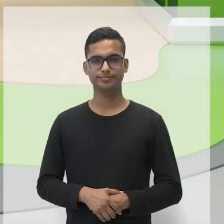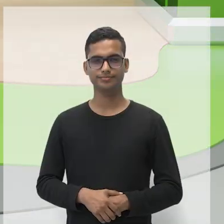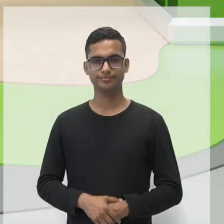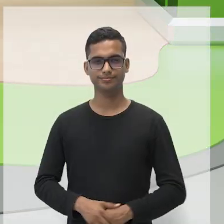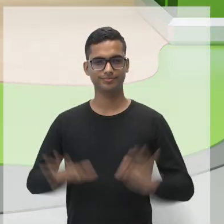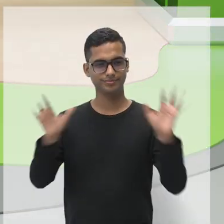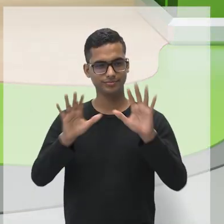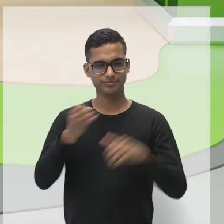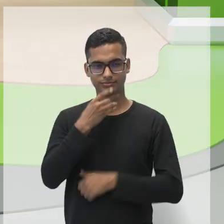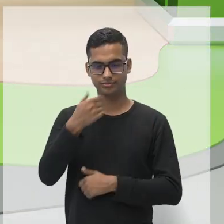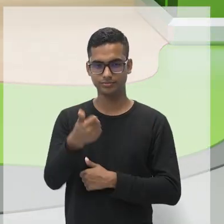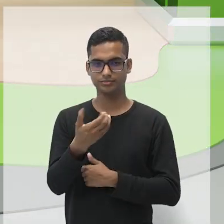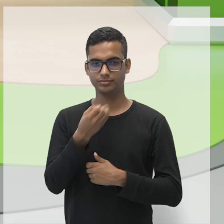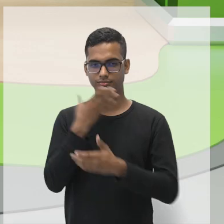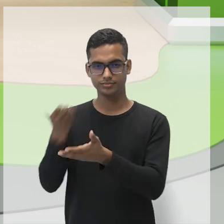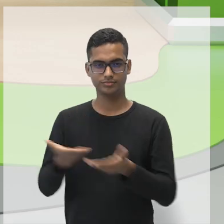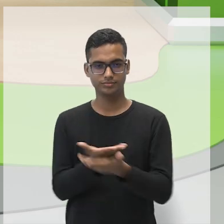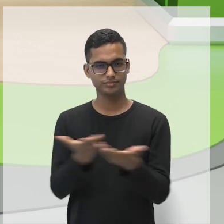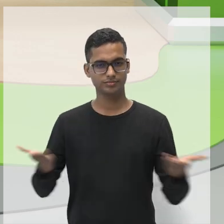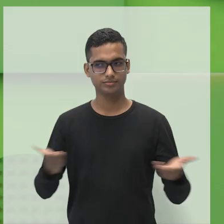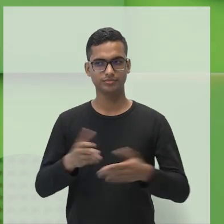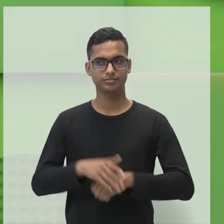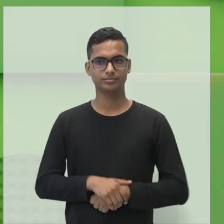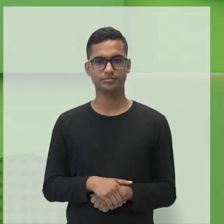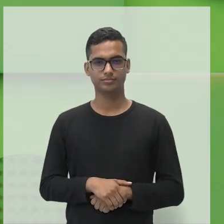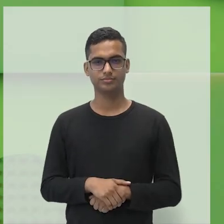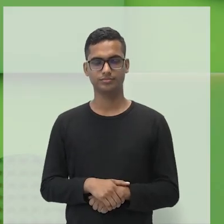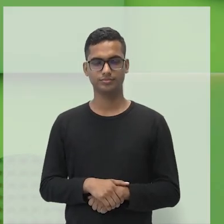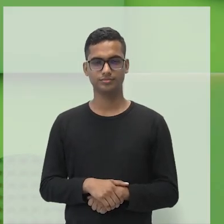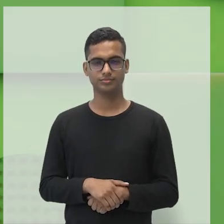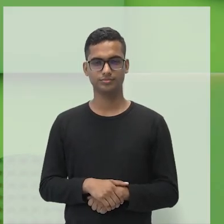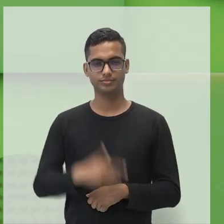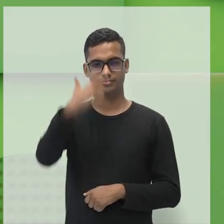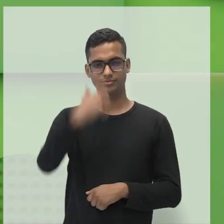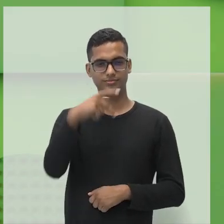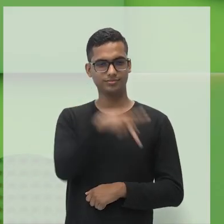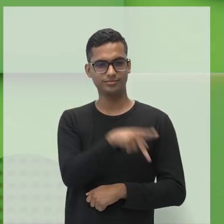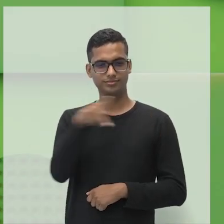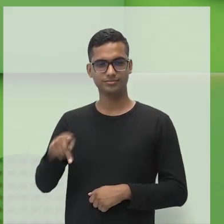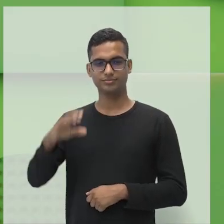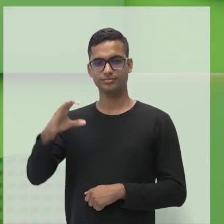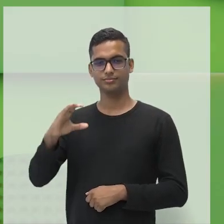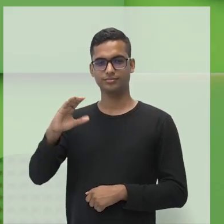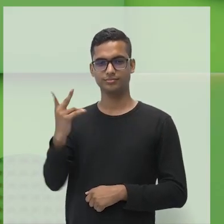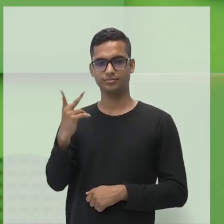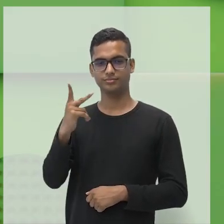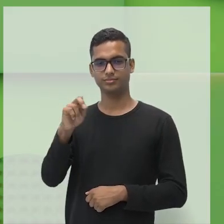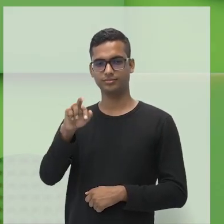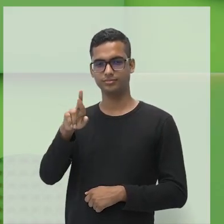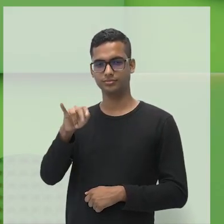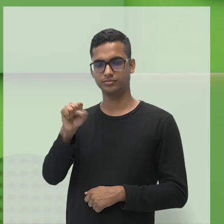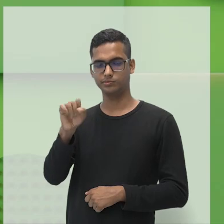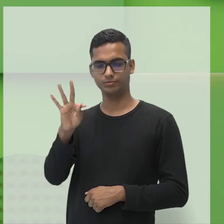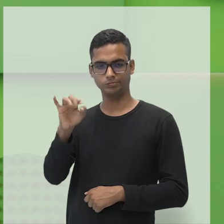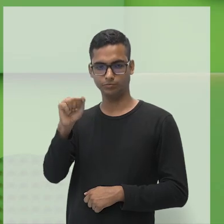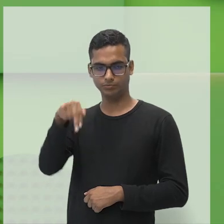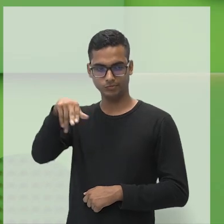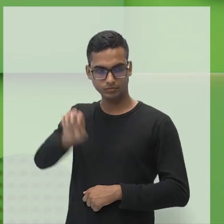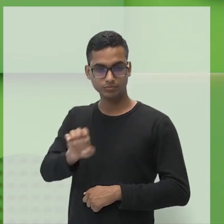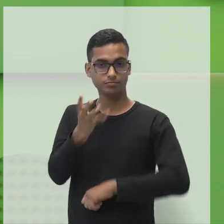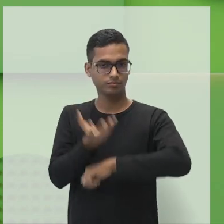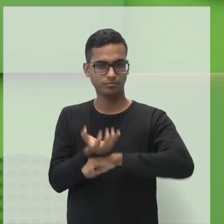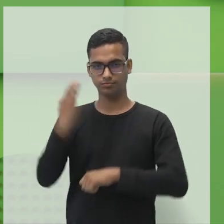Olá, como vão todos? Sejam muito bem-vindos. Eu sou a professora Cristiane Oliveira, a sua professora